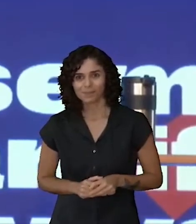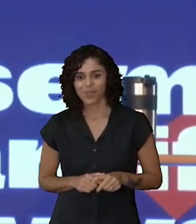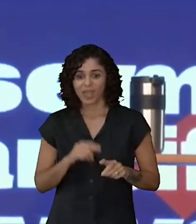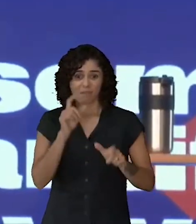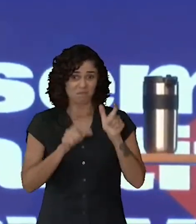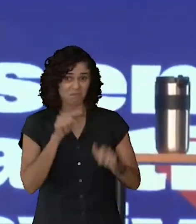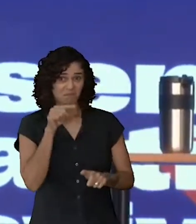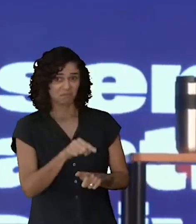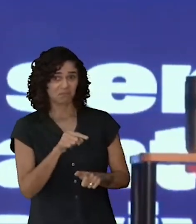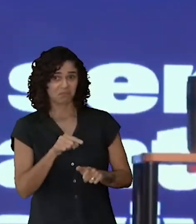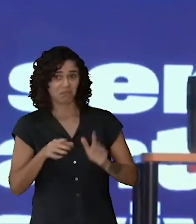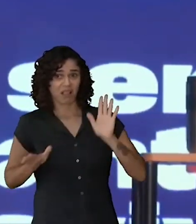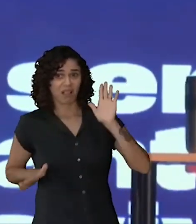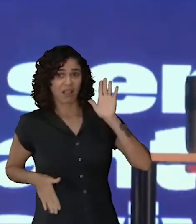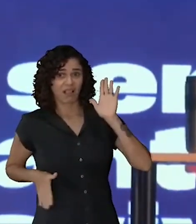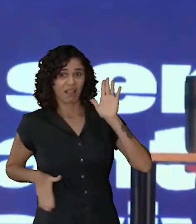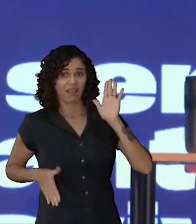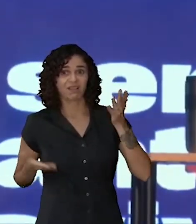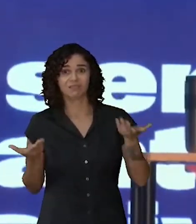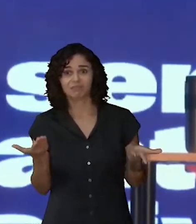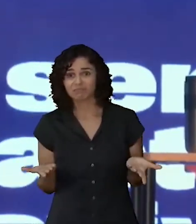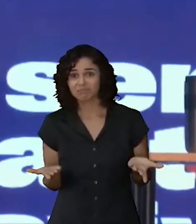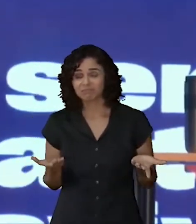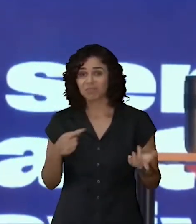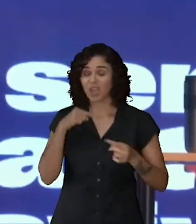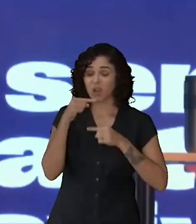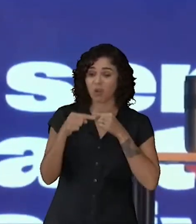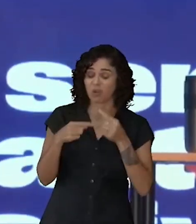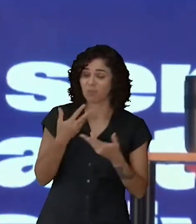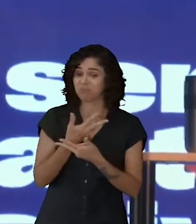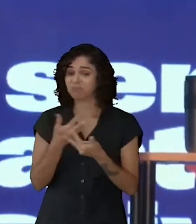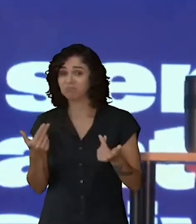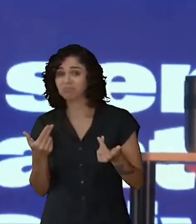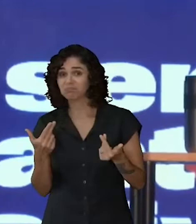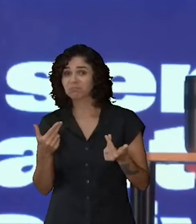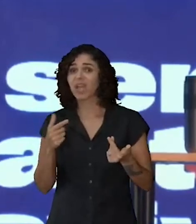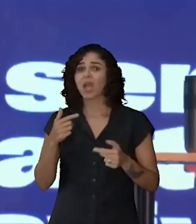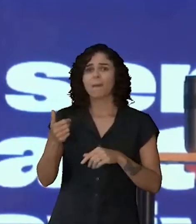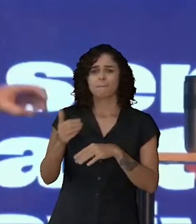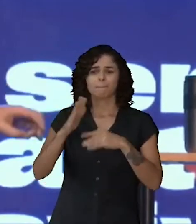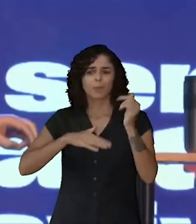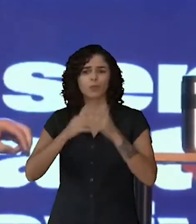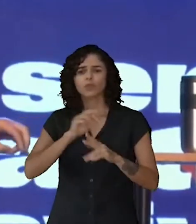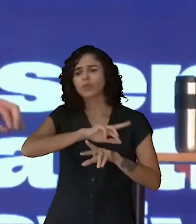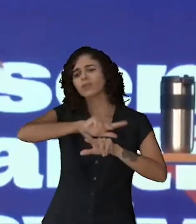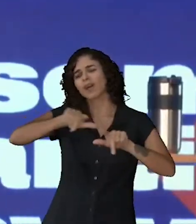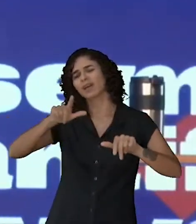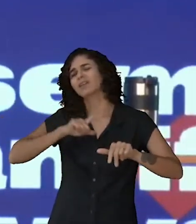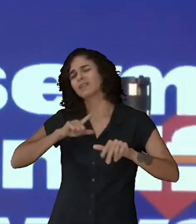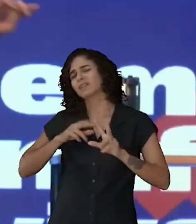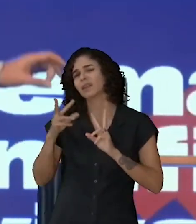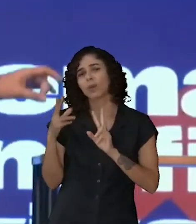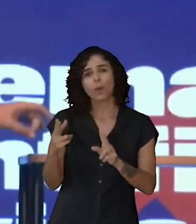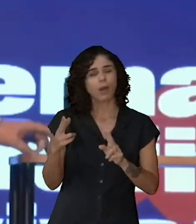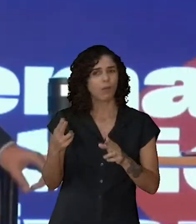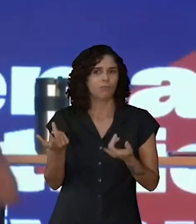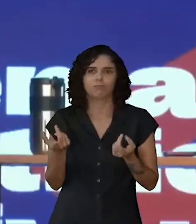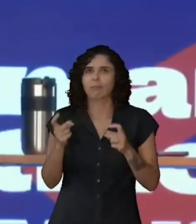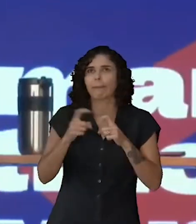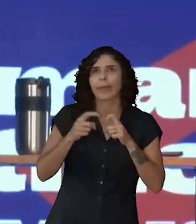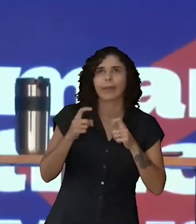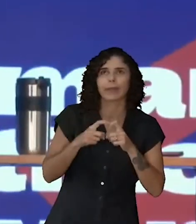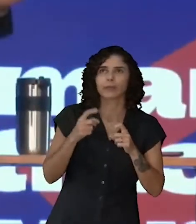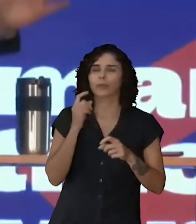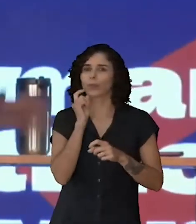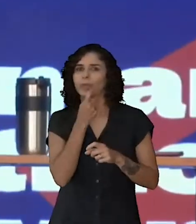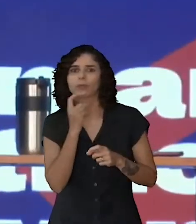Mas tem picareta e sempre teve em todo lugar. Tem médico charlatão, dentista charlatão, pastor charlatão e